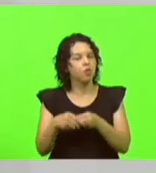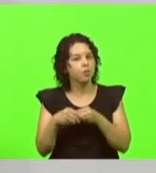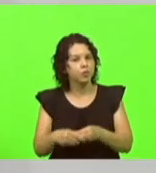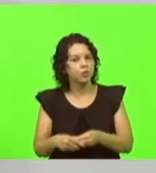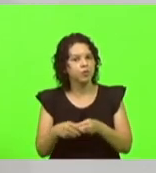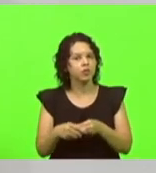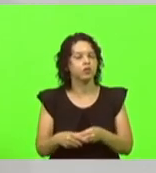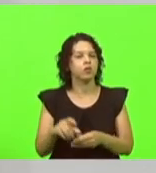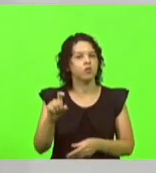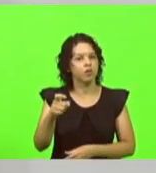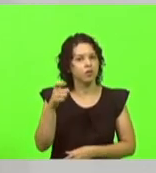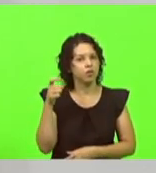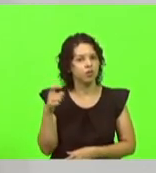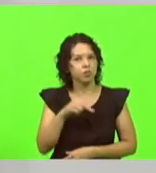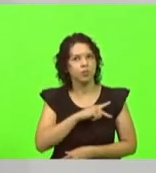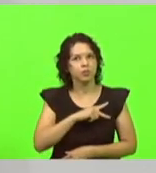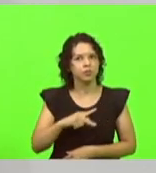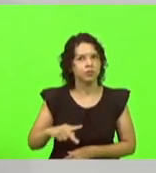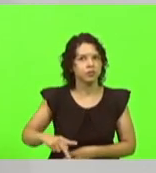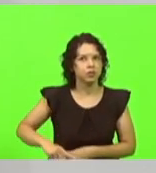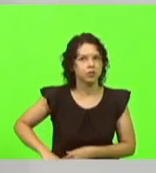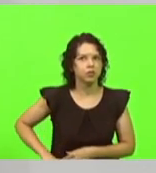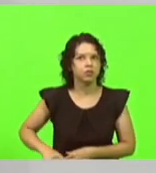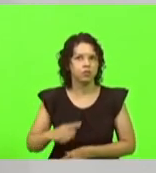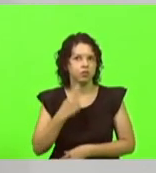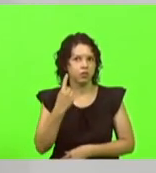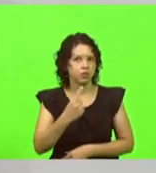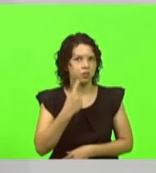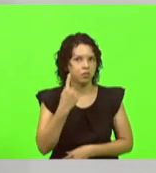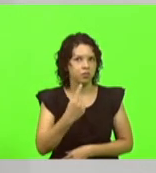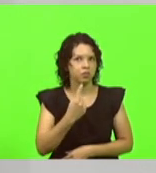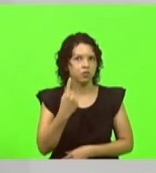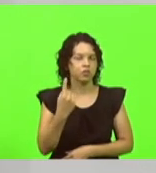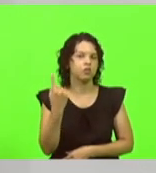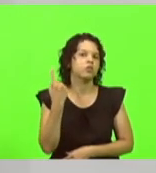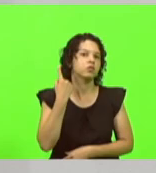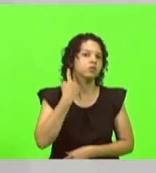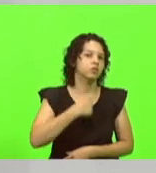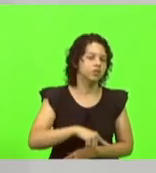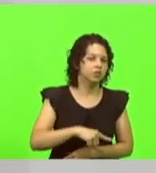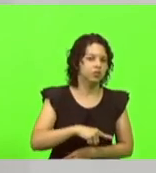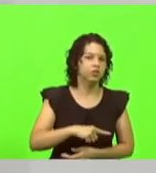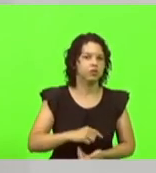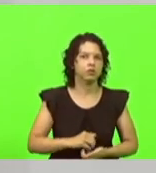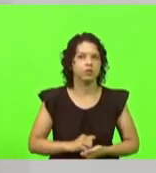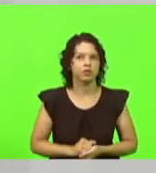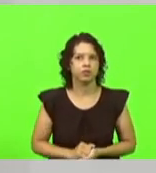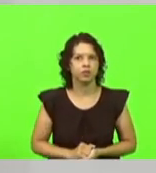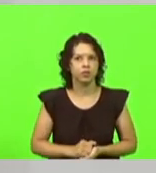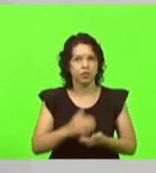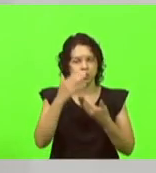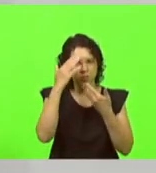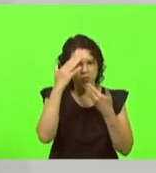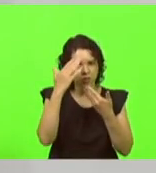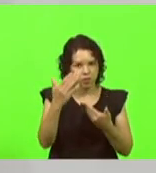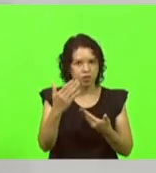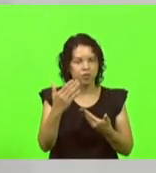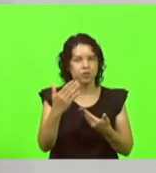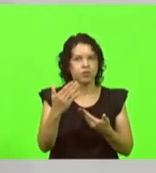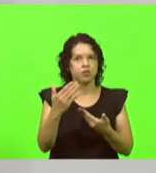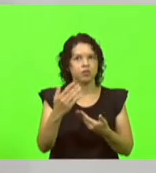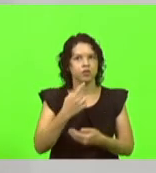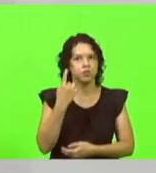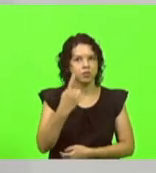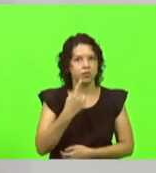um ex-presidente, o deputado Sírvio Drevec. Muito obrigado, deputado Sírvio.